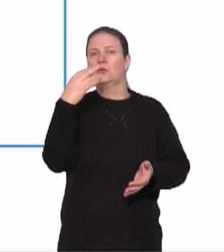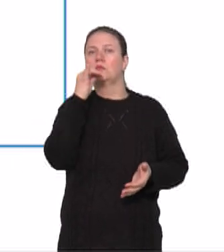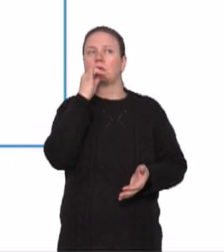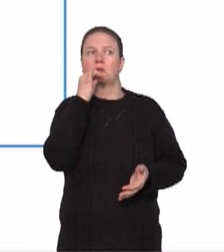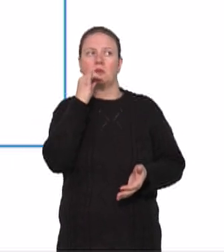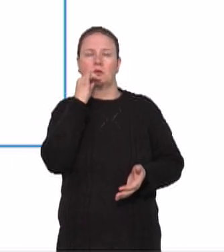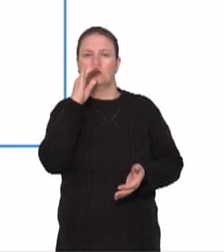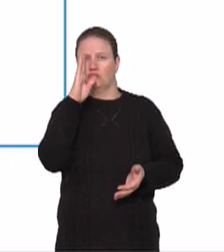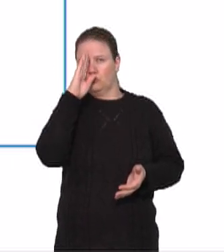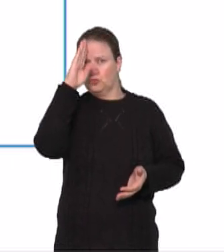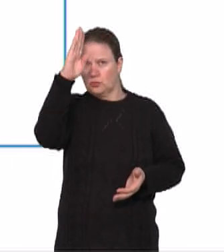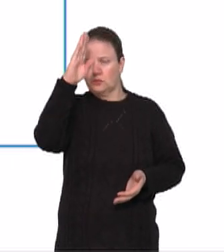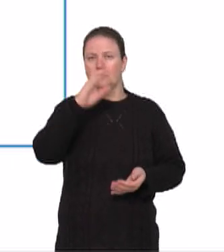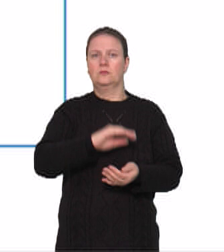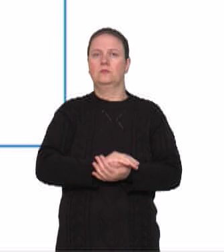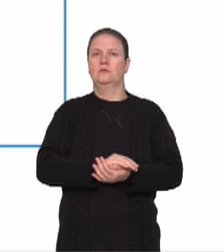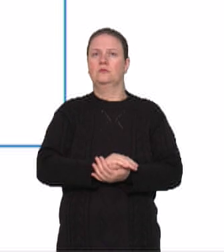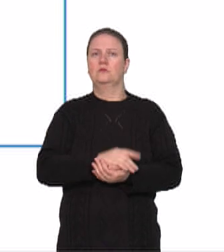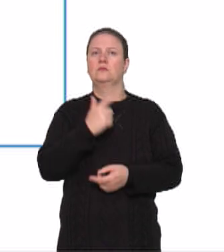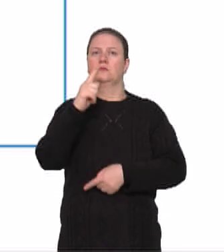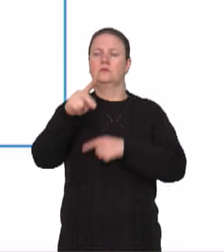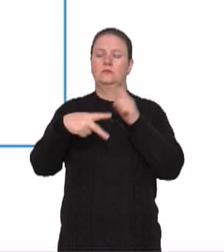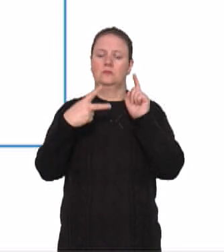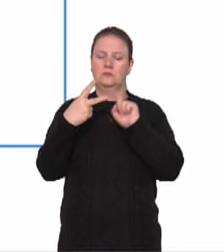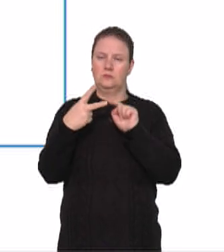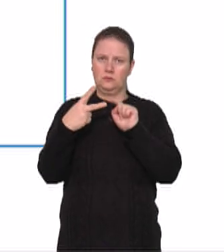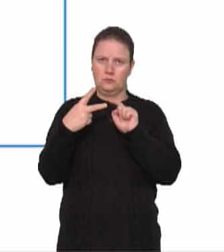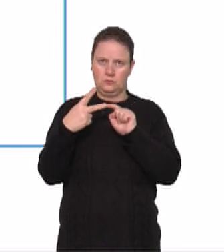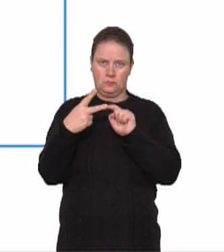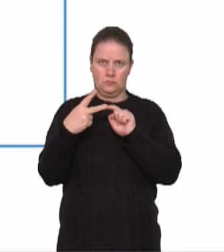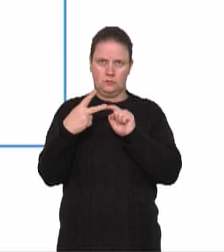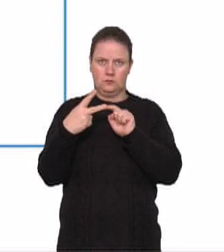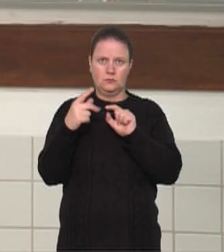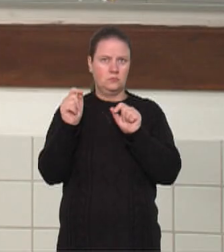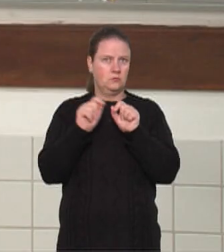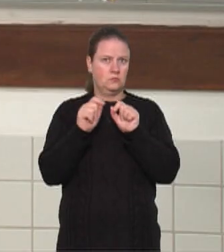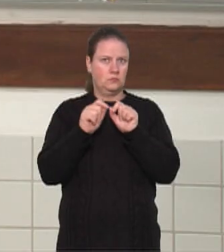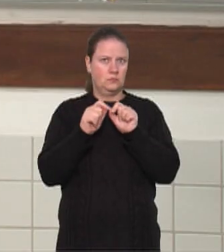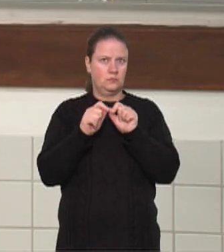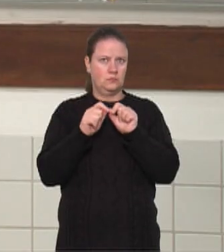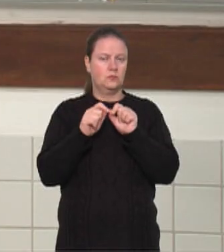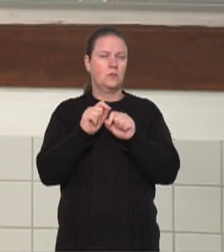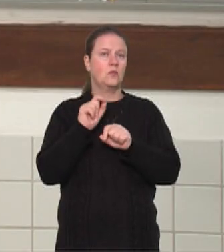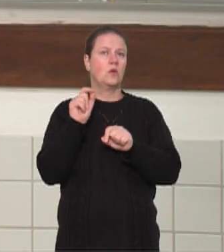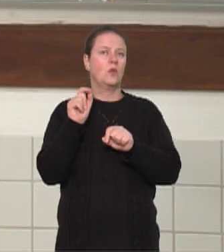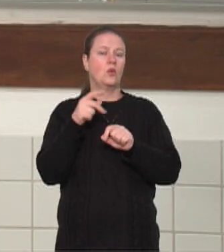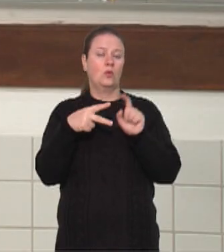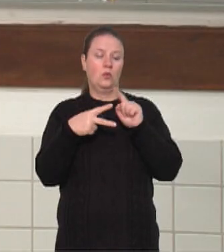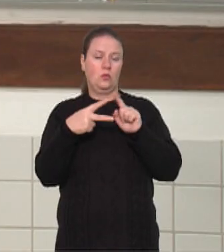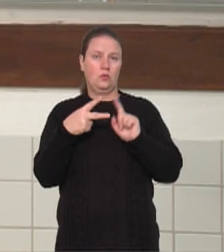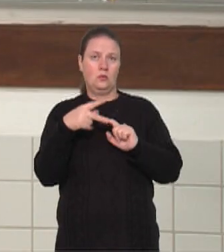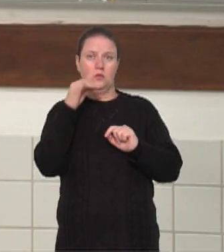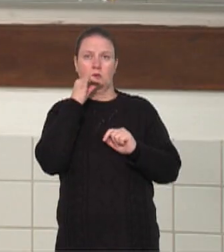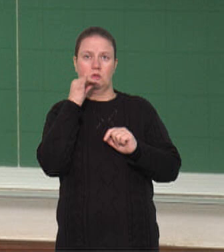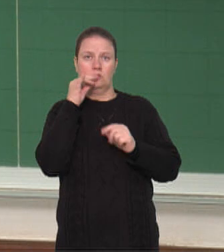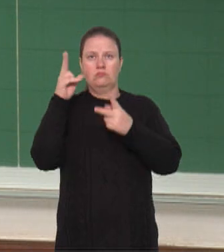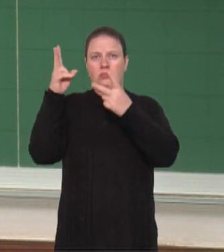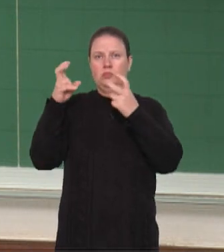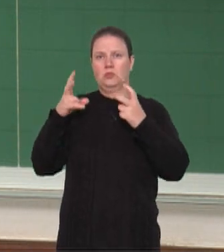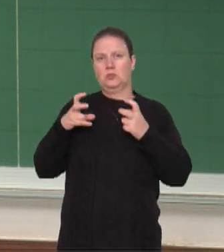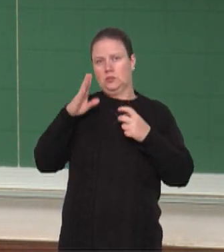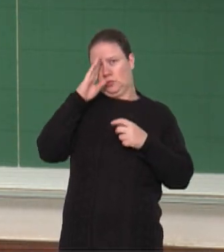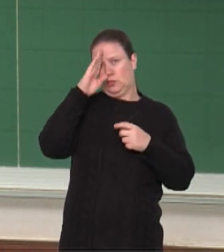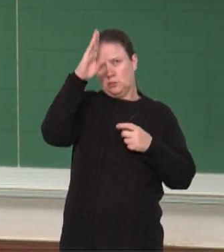discurso direto. E, na sequência, vocês vão pegar esses mesmos 2 exemplos que vocês extraíram desse fragmento do